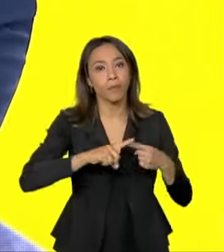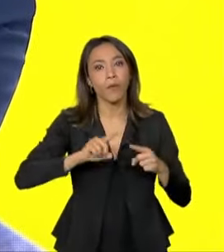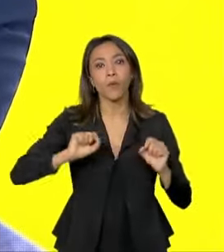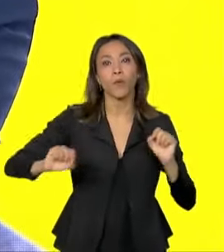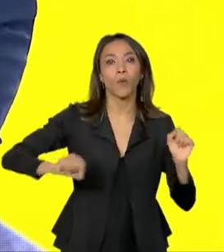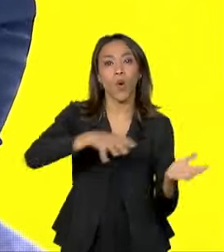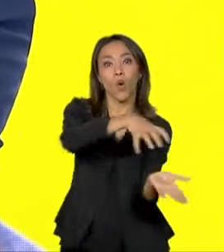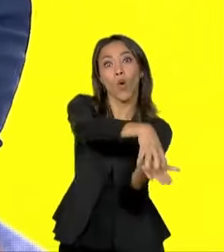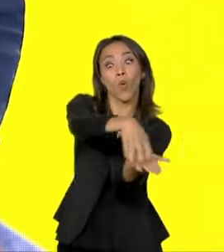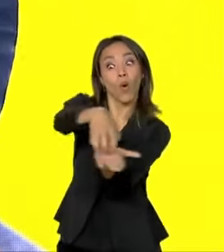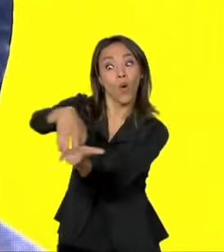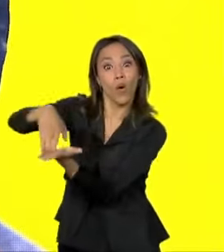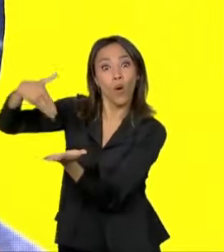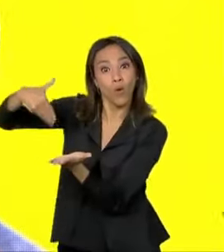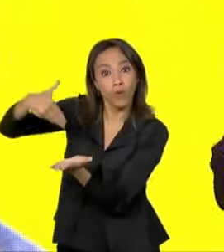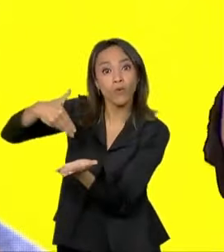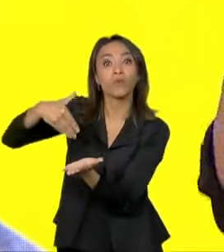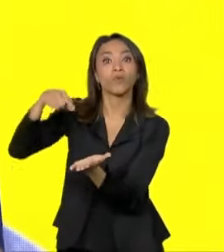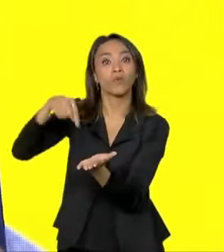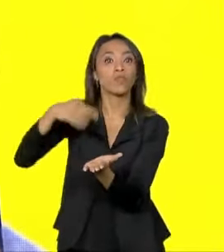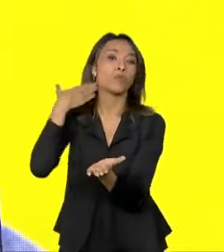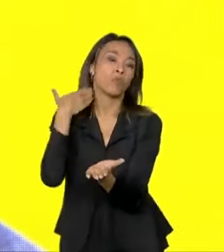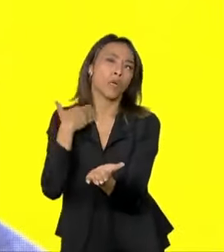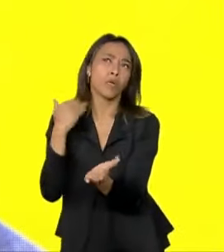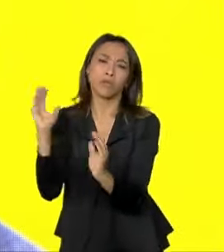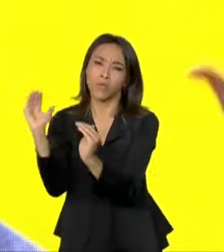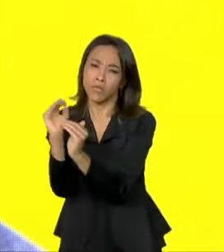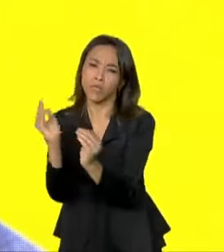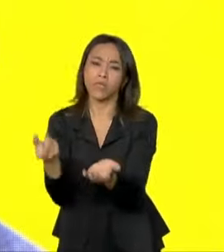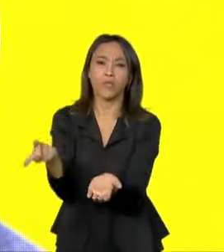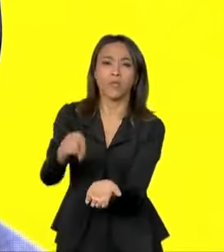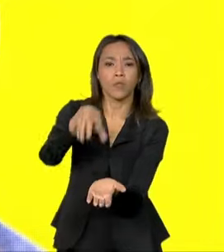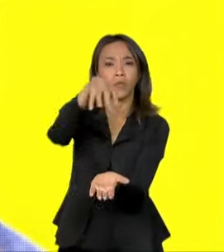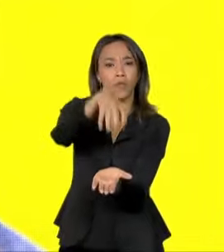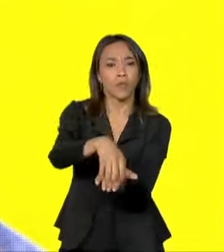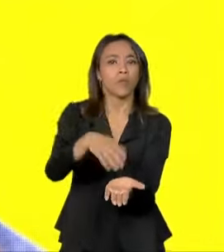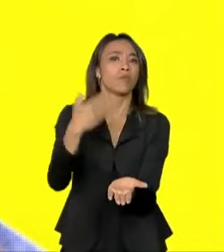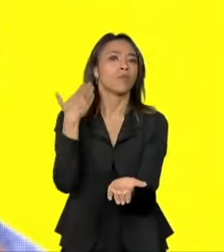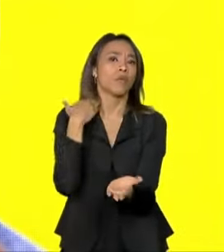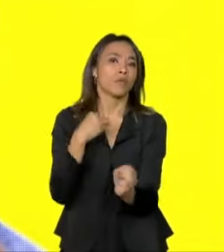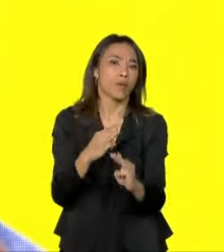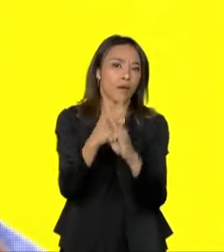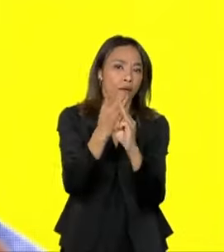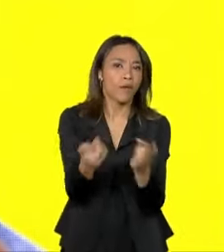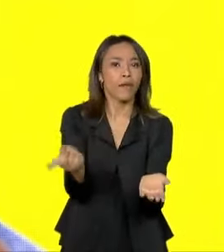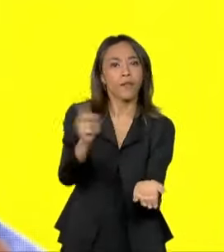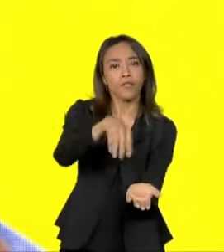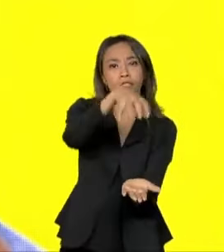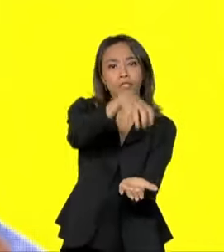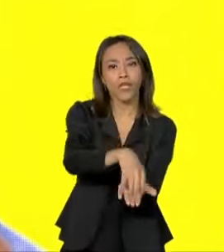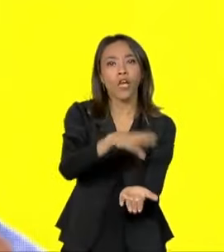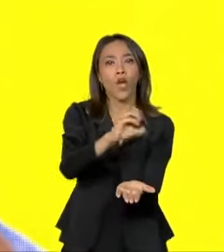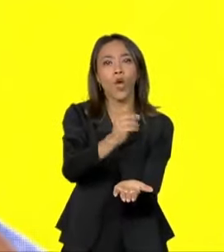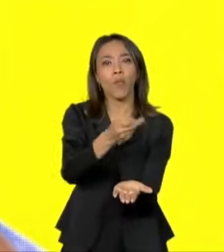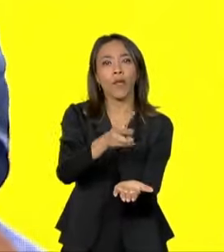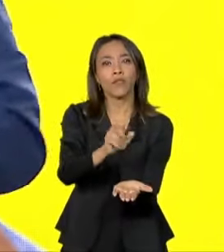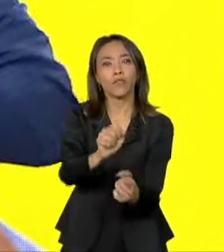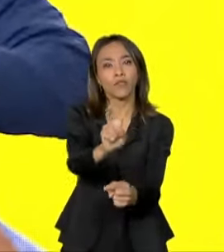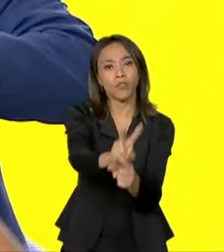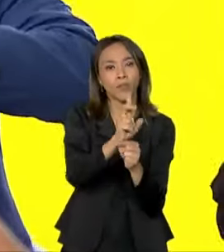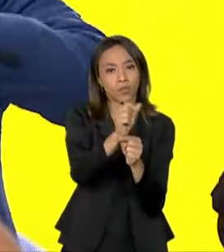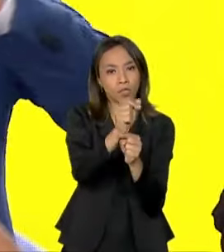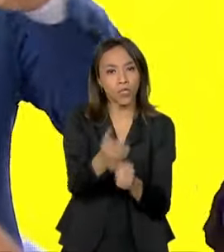que fazem o sistema financeiro, do Banco do Brasil, da Caixa, das cooperativas de créditos, do